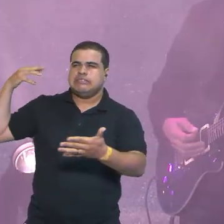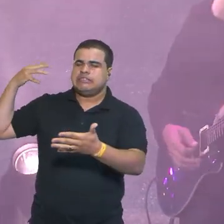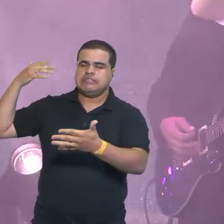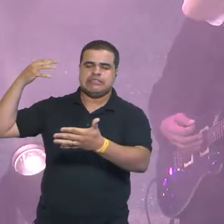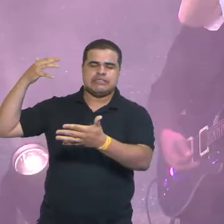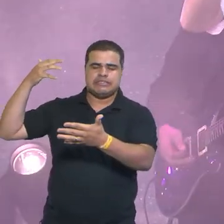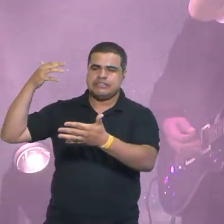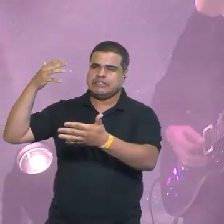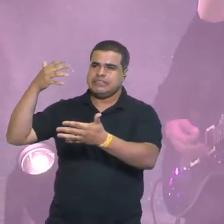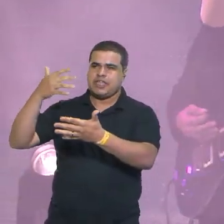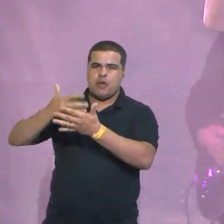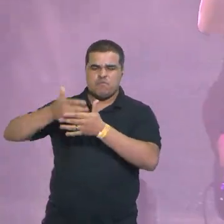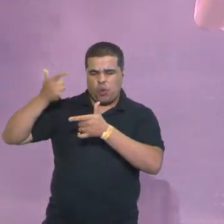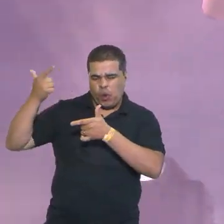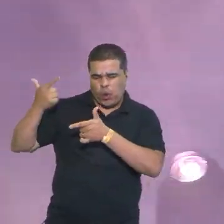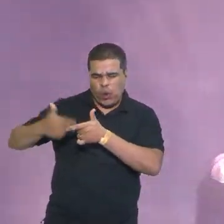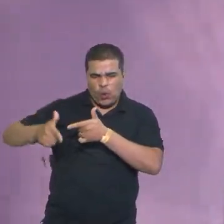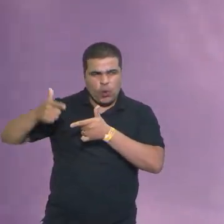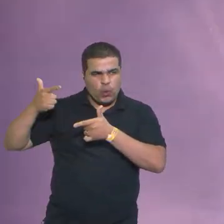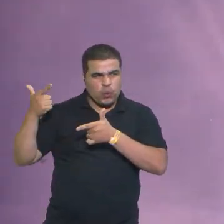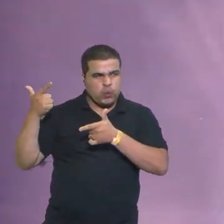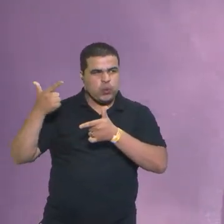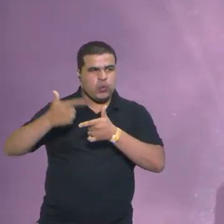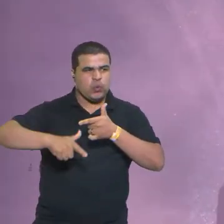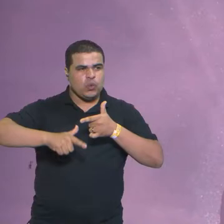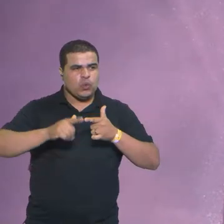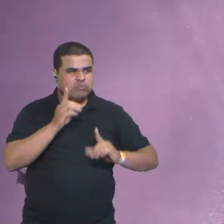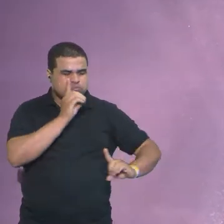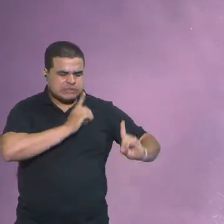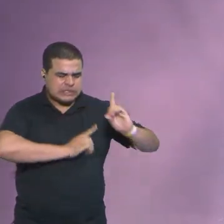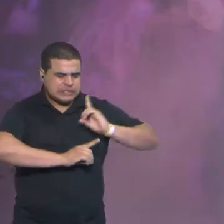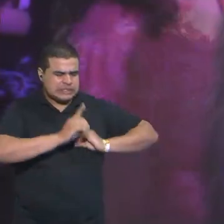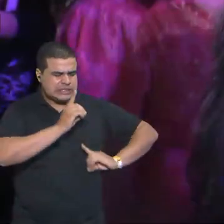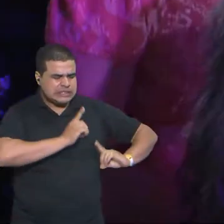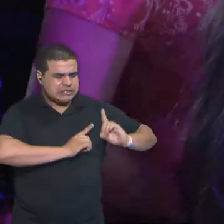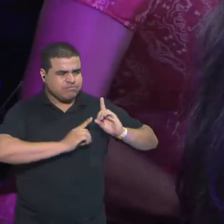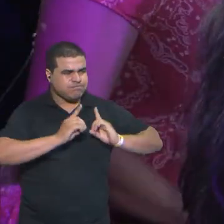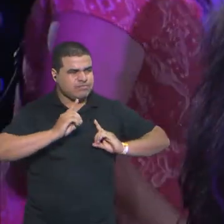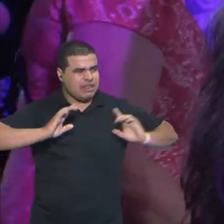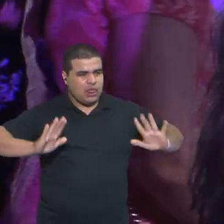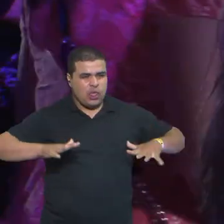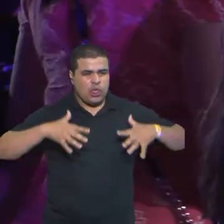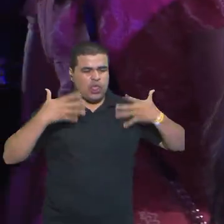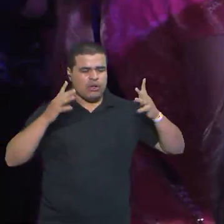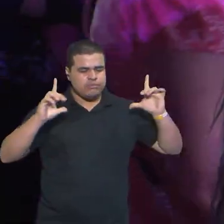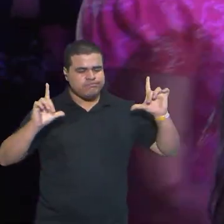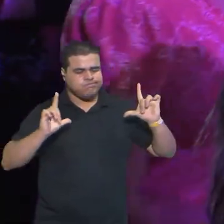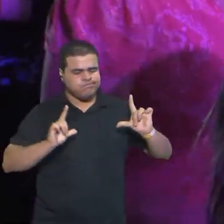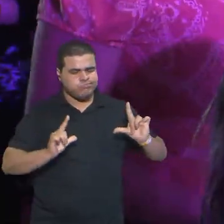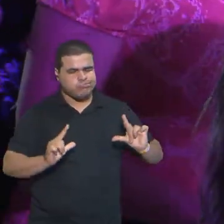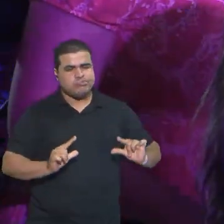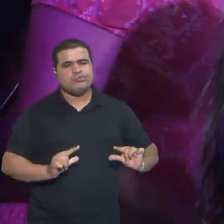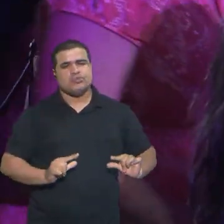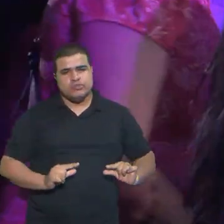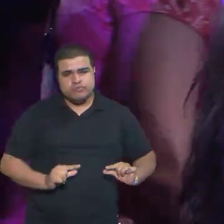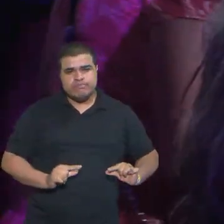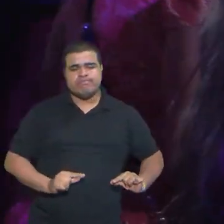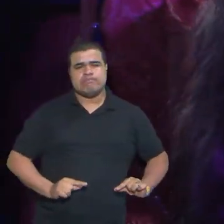faz tempo que eu não vejo a luz do dia estou tentando sentar alegria